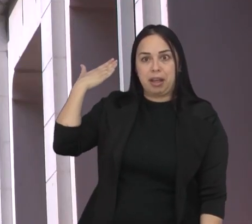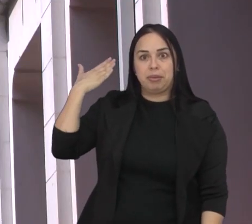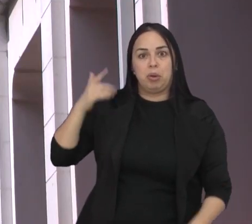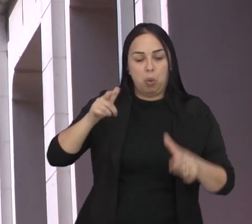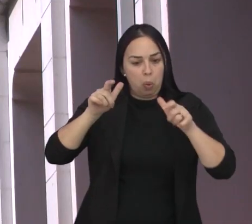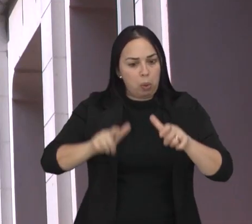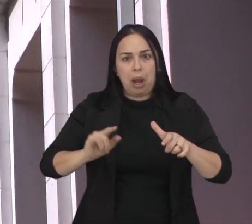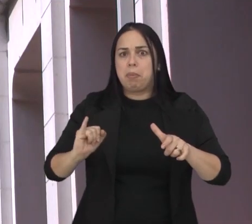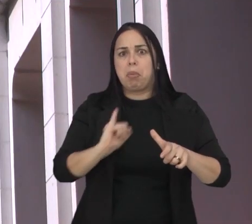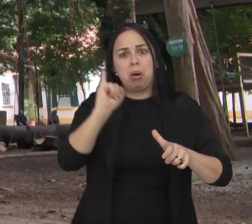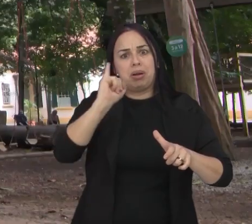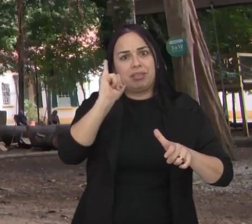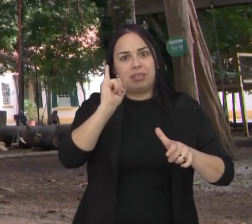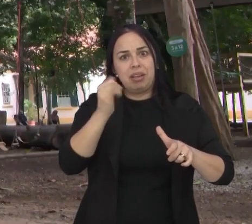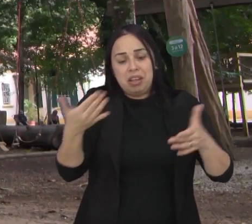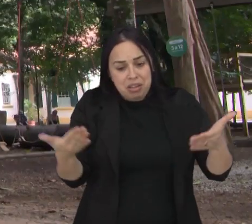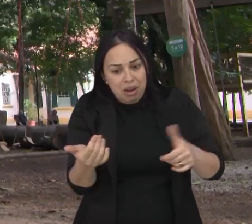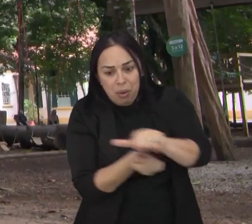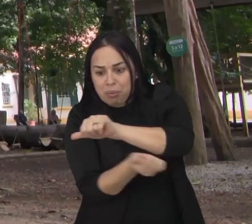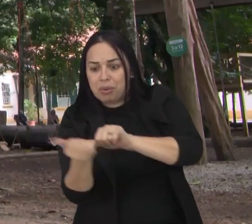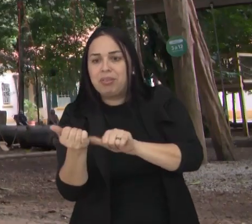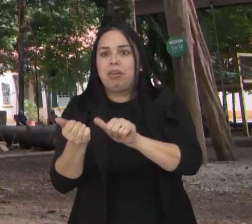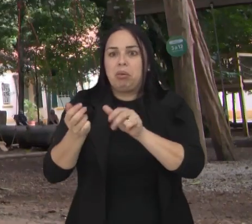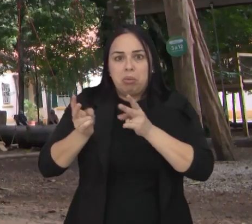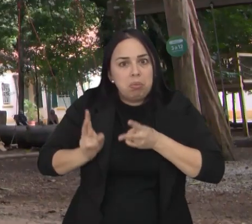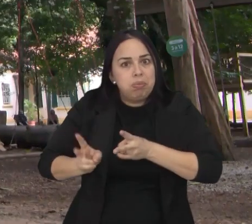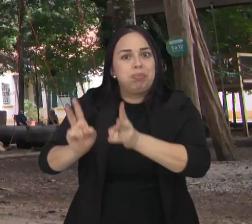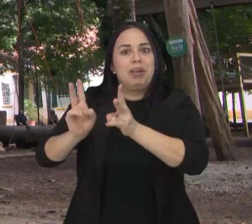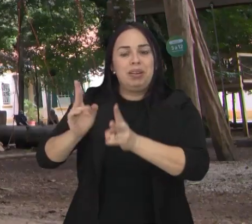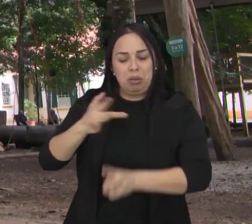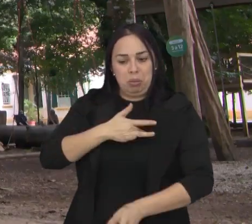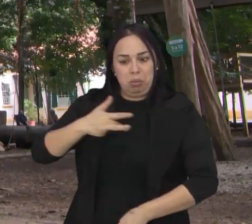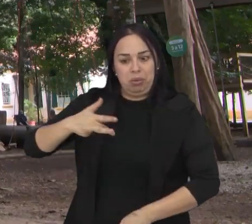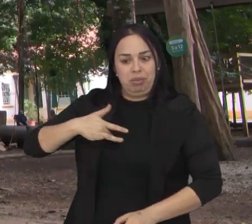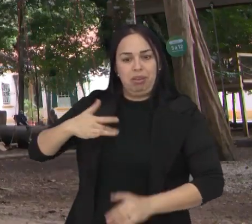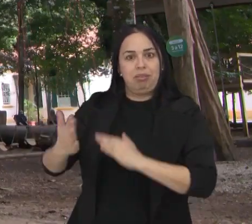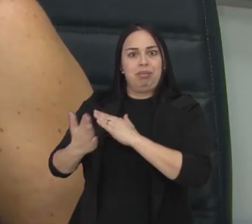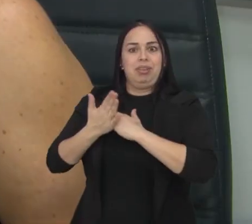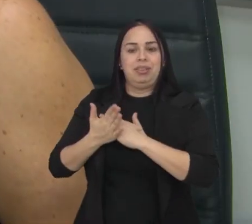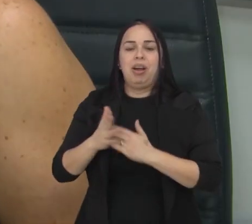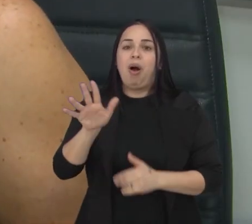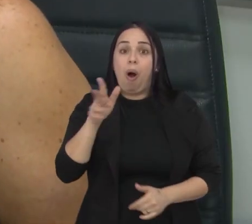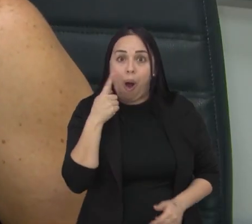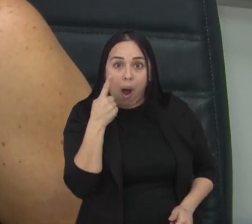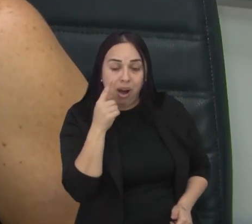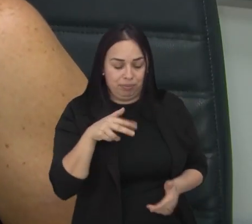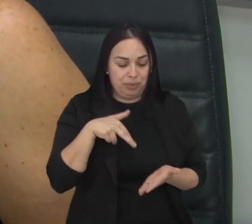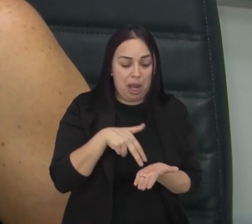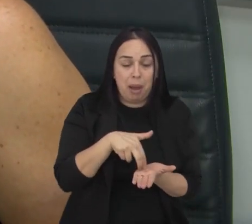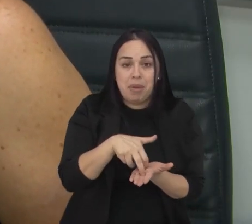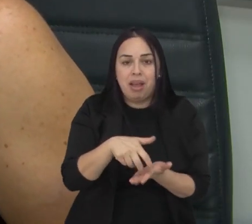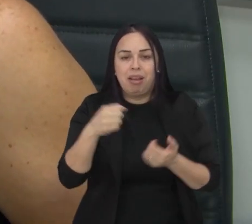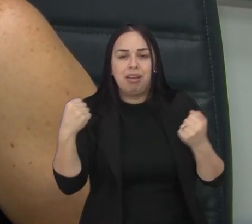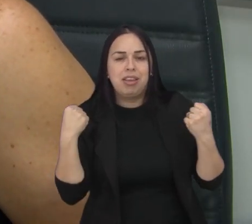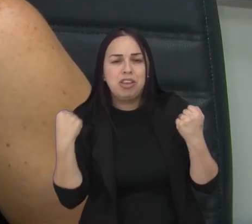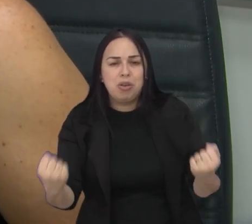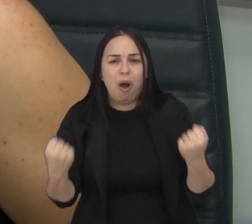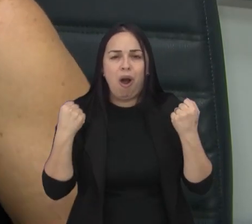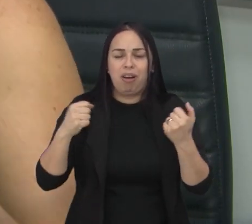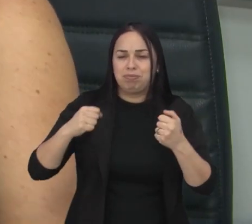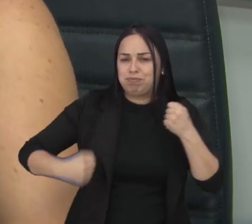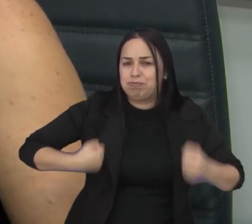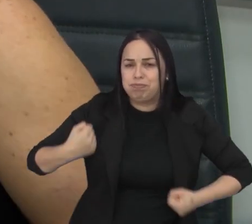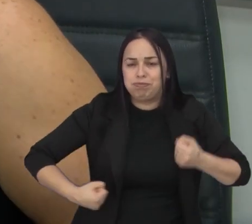vital para a saúde na cidade, continua sendo um espaço de cuidado e bem-estar. tem caminhada, corrida,